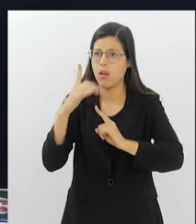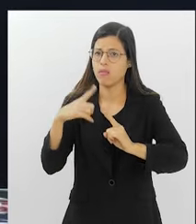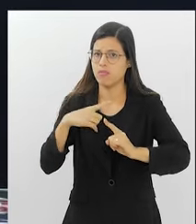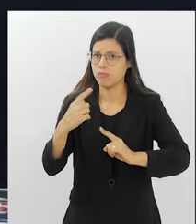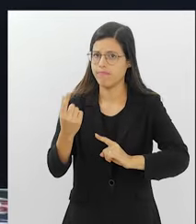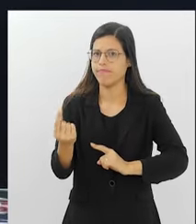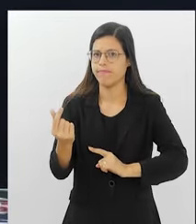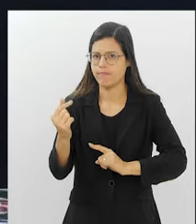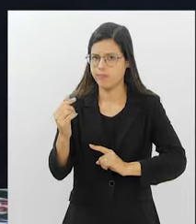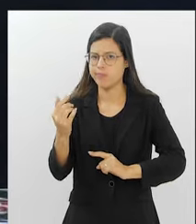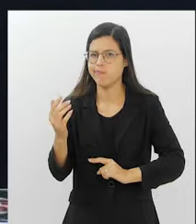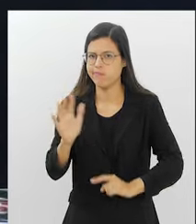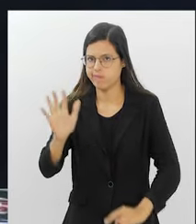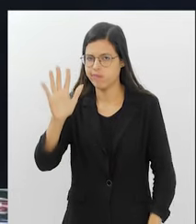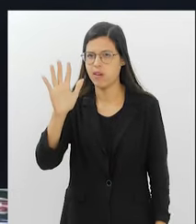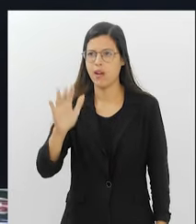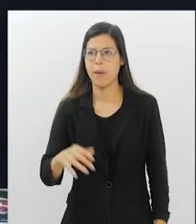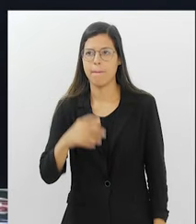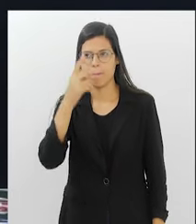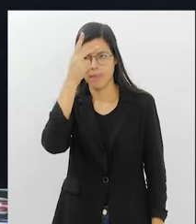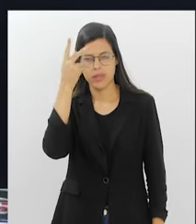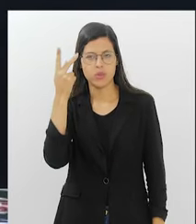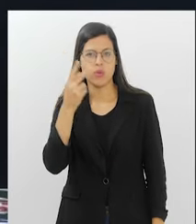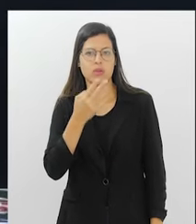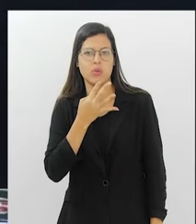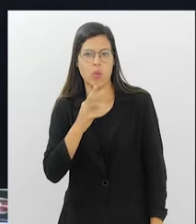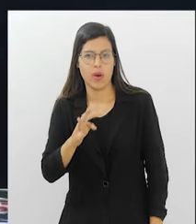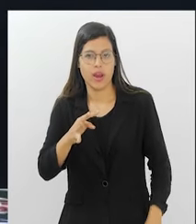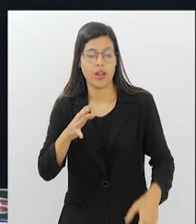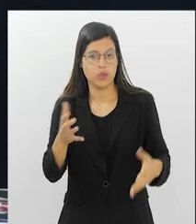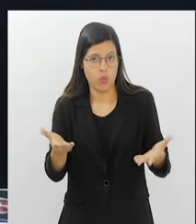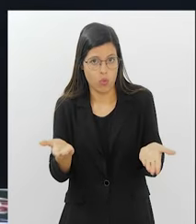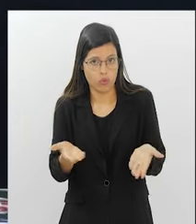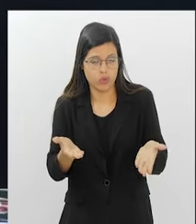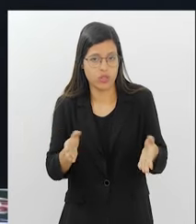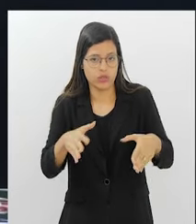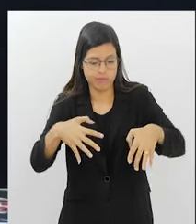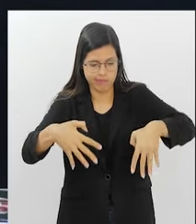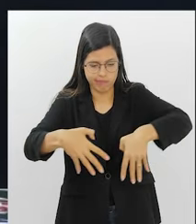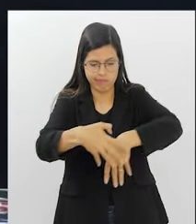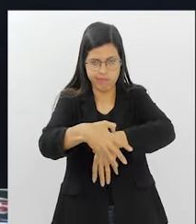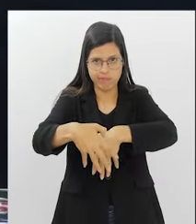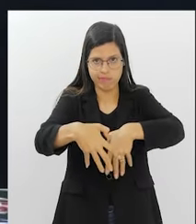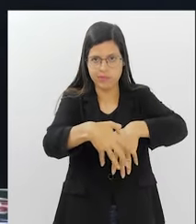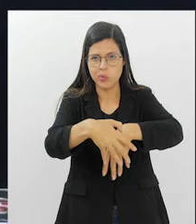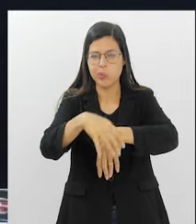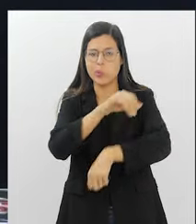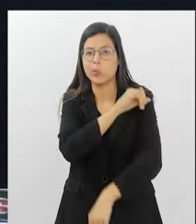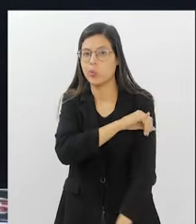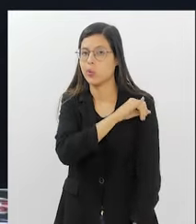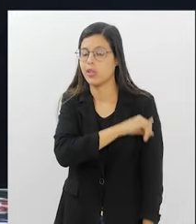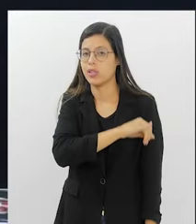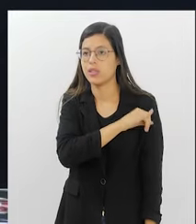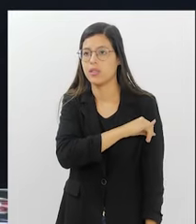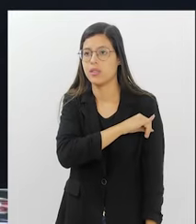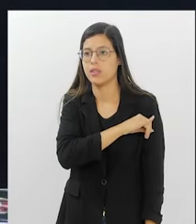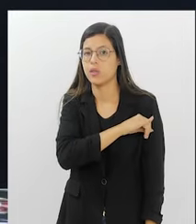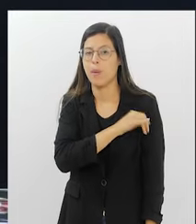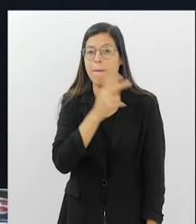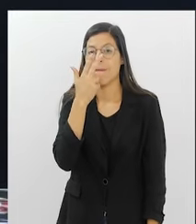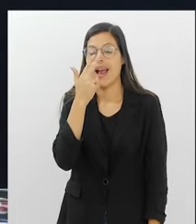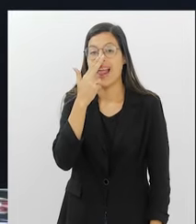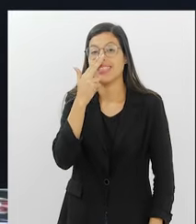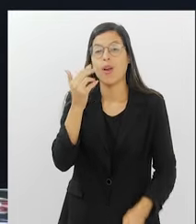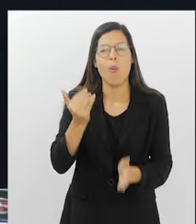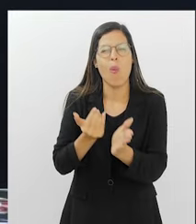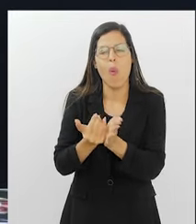custos só para poder contextualizar quem não conhece a comissão de frente hoje no carnaval do Rio de Janeiro ela é praticamente o